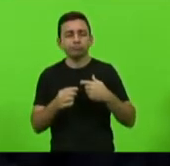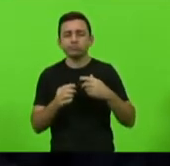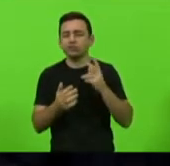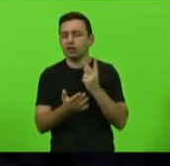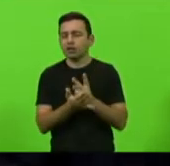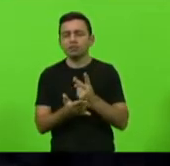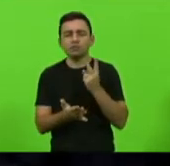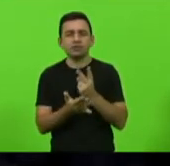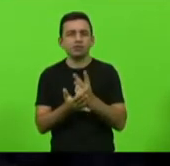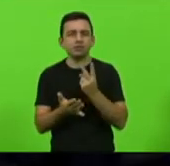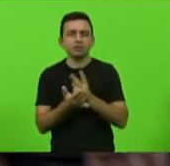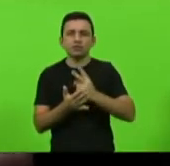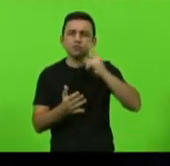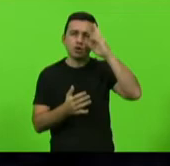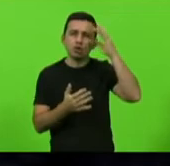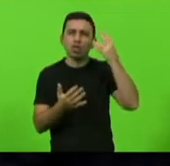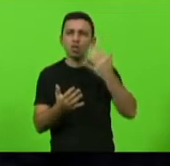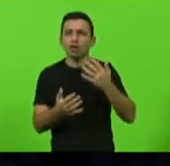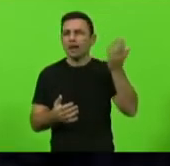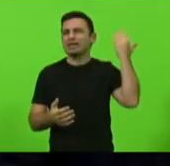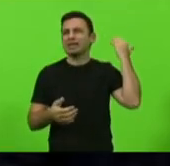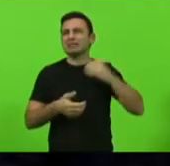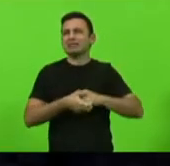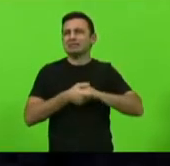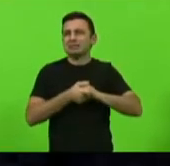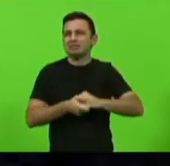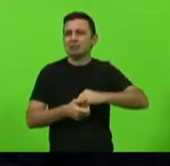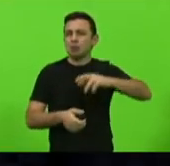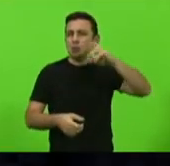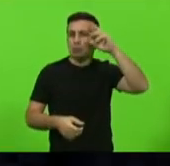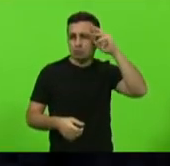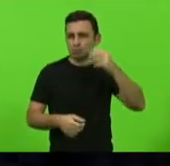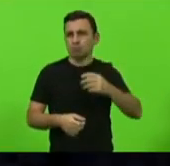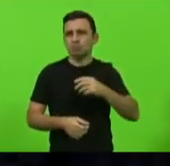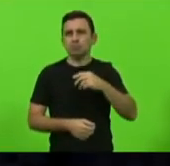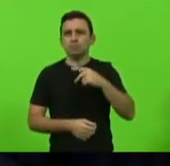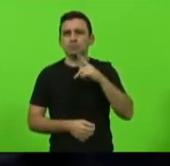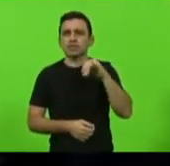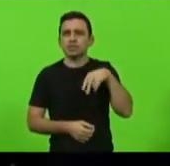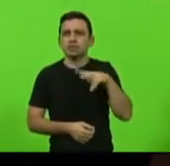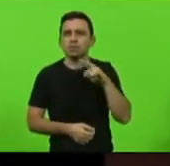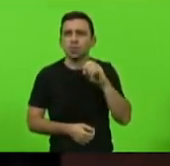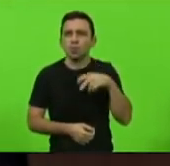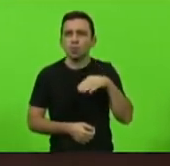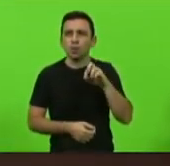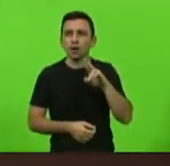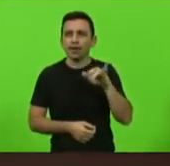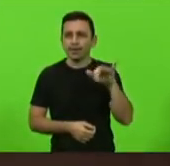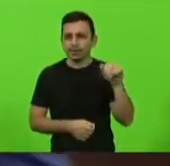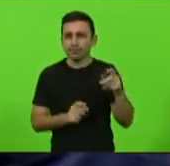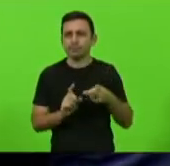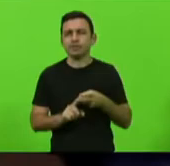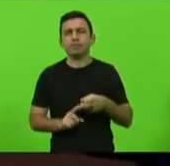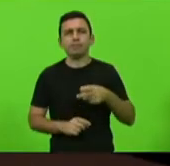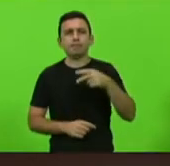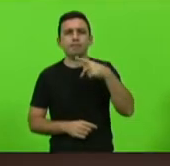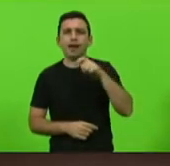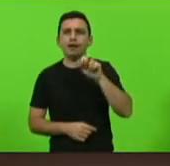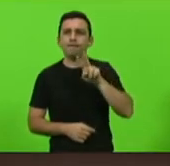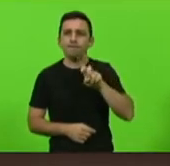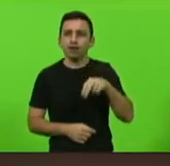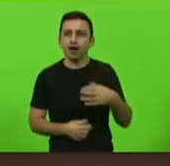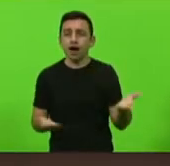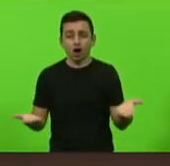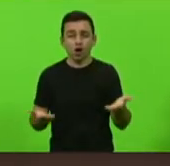história. Já passou Luiz Henrique, Colombo, Pinho Moreira, Pavan, agora com o